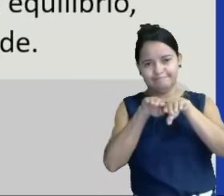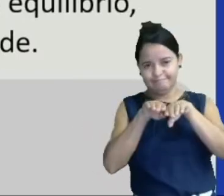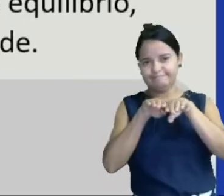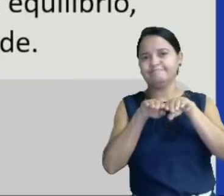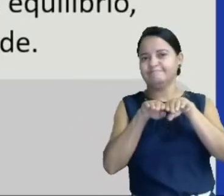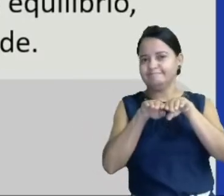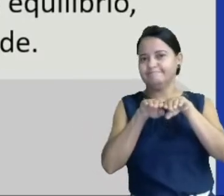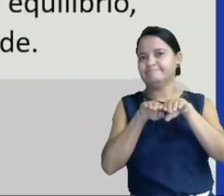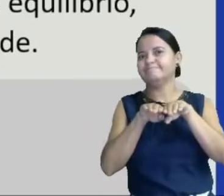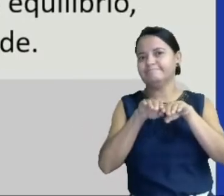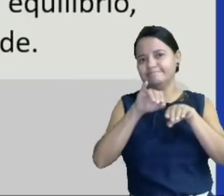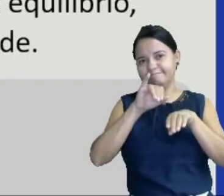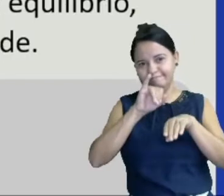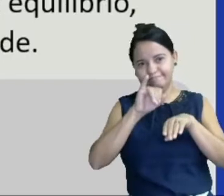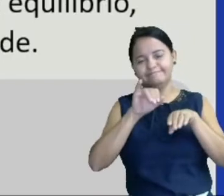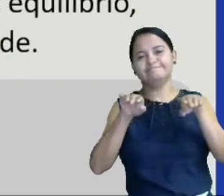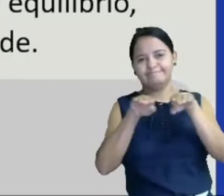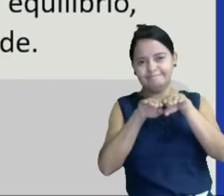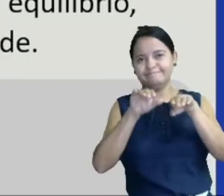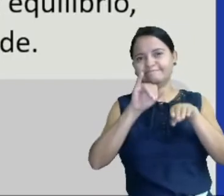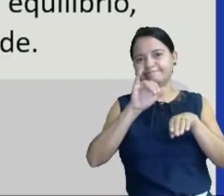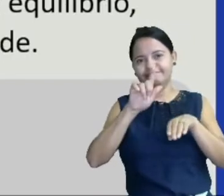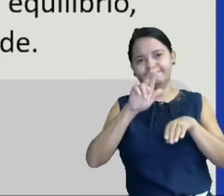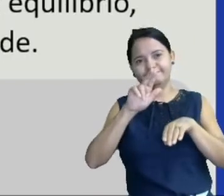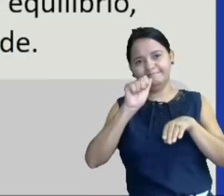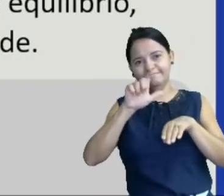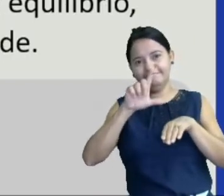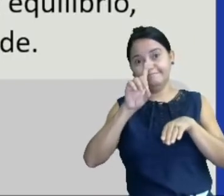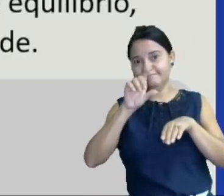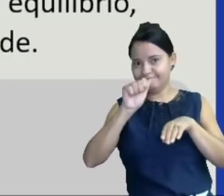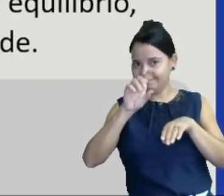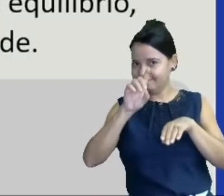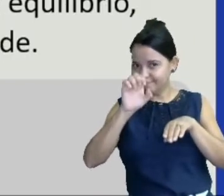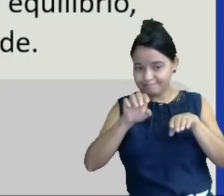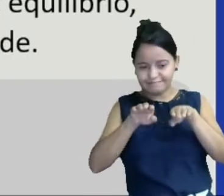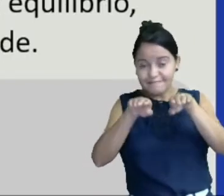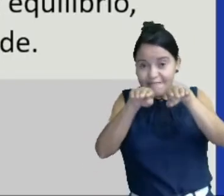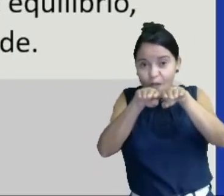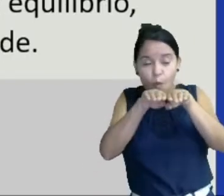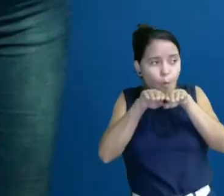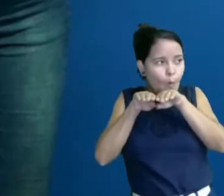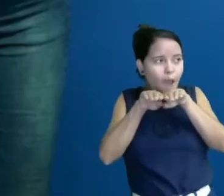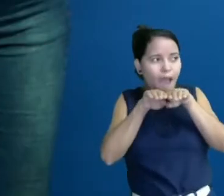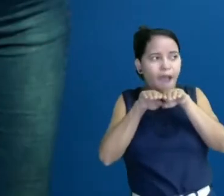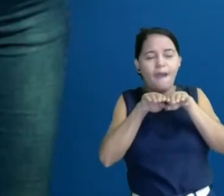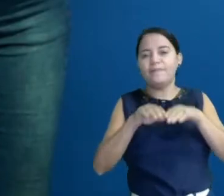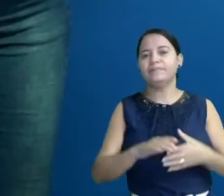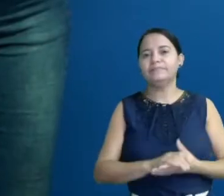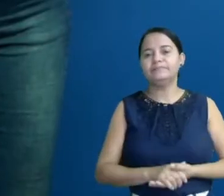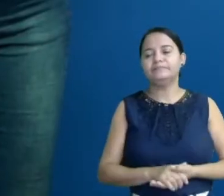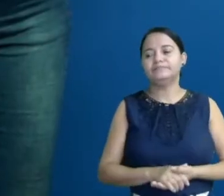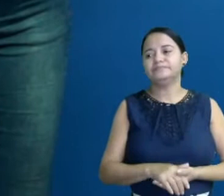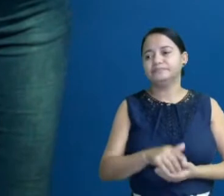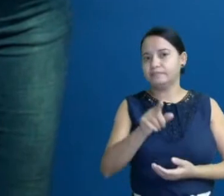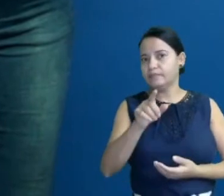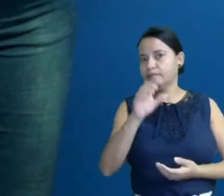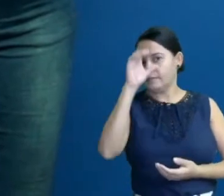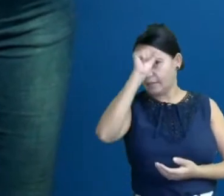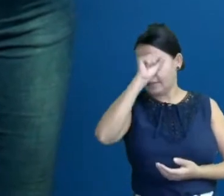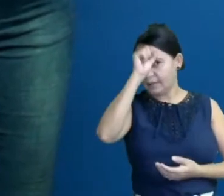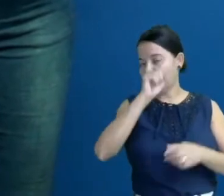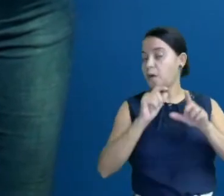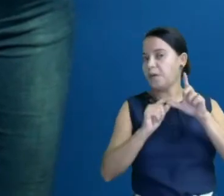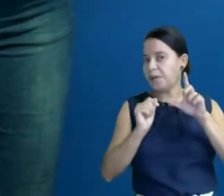situação de Equilíbrio ocorre uma igualdade Beleza então fica ligado nessa ideia das Letras